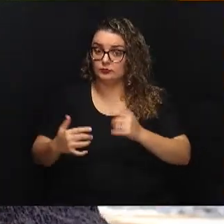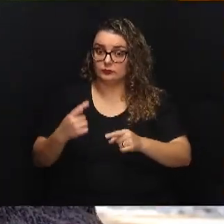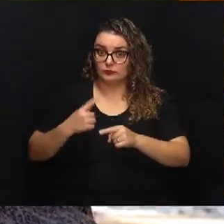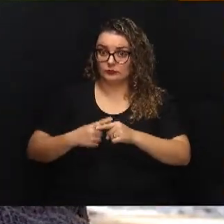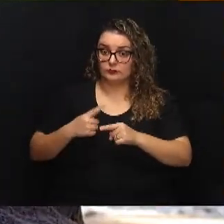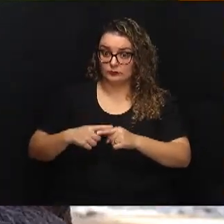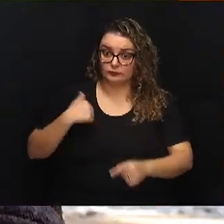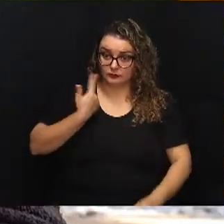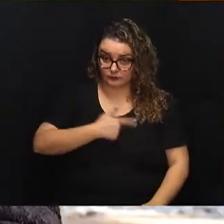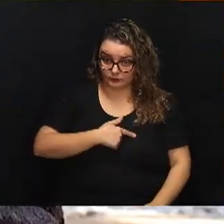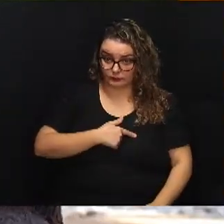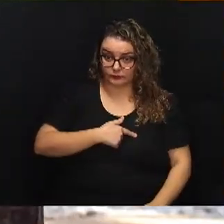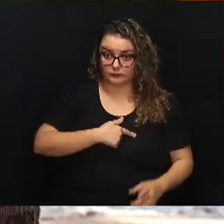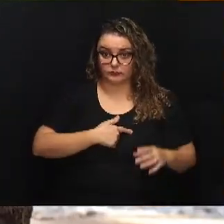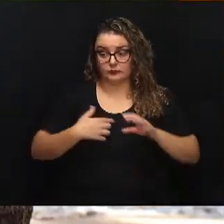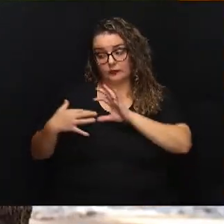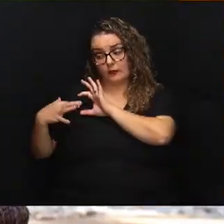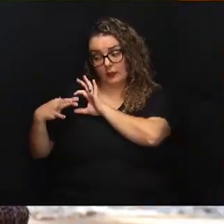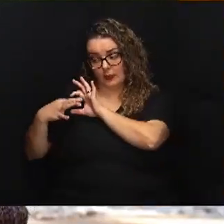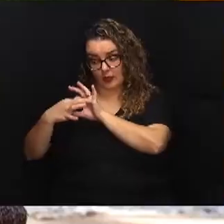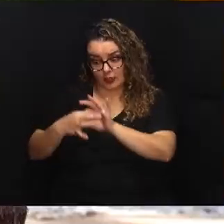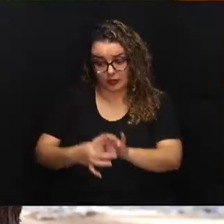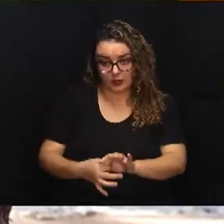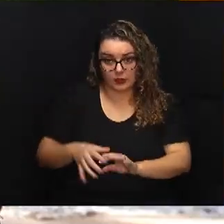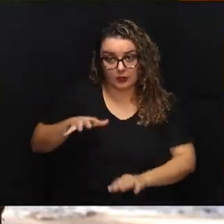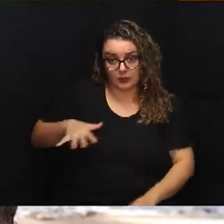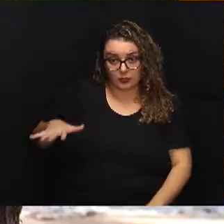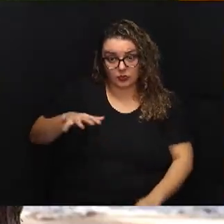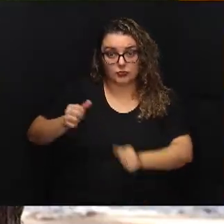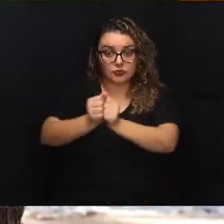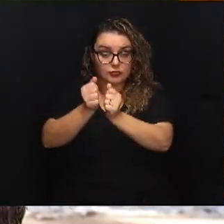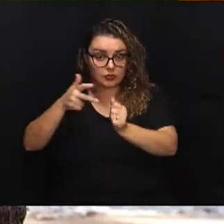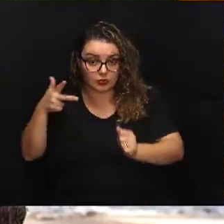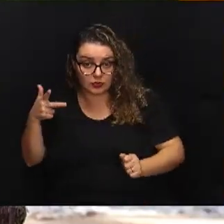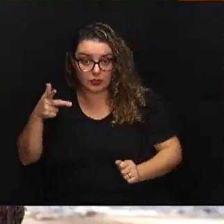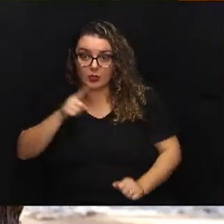contas nós viemos de contexto de território indígena, mas não